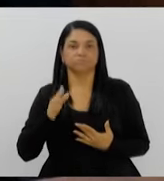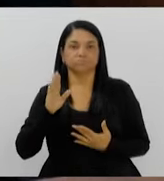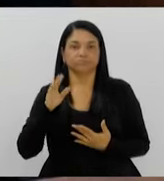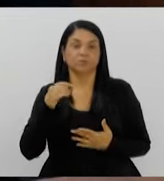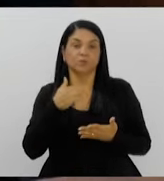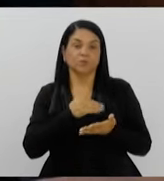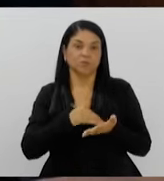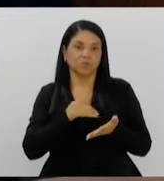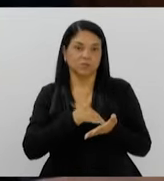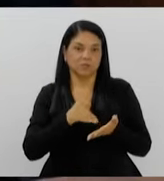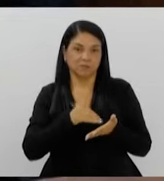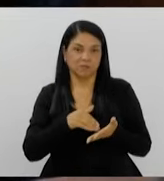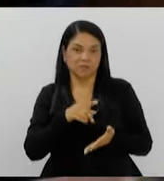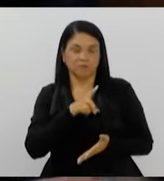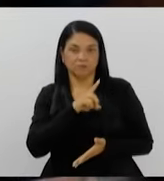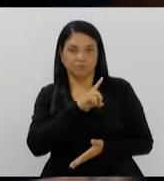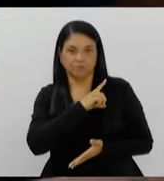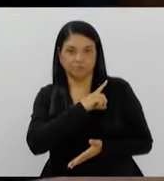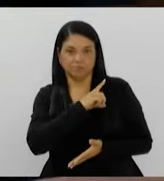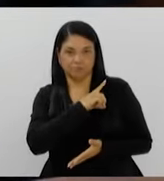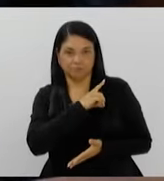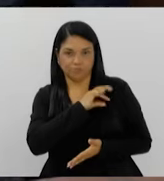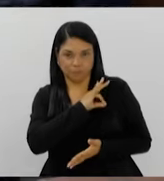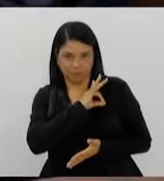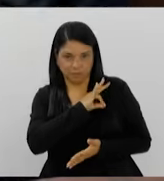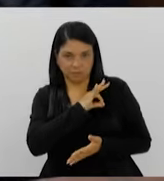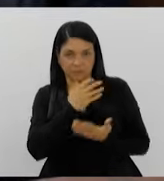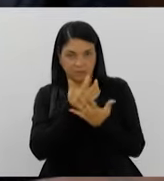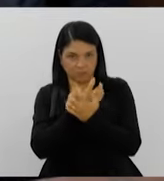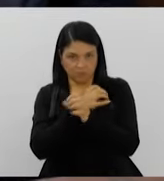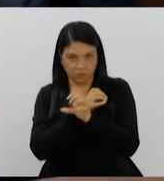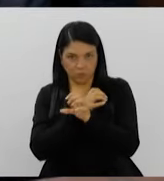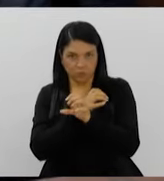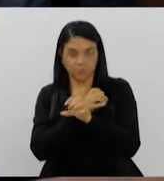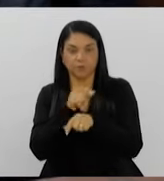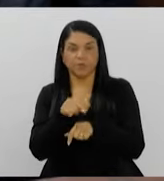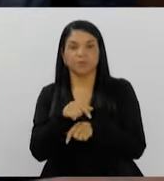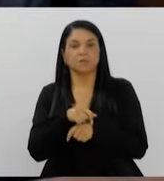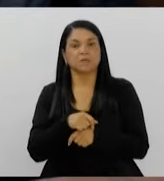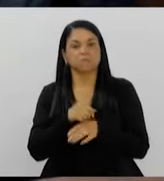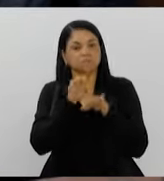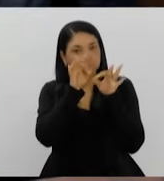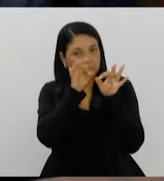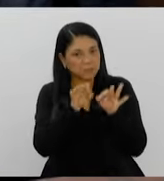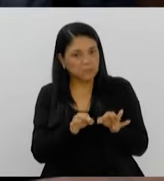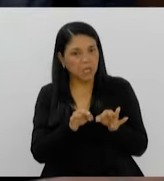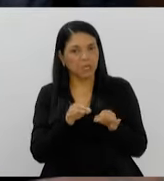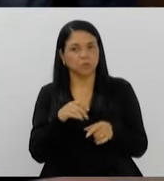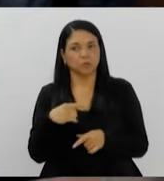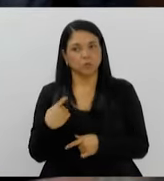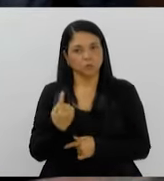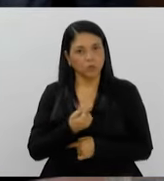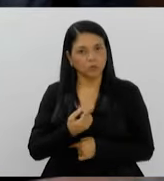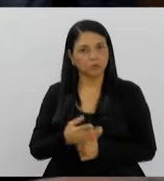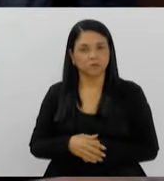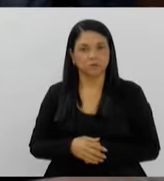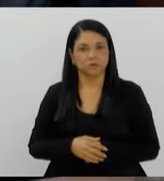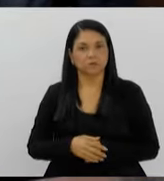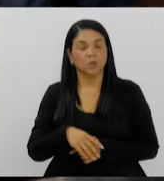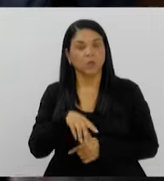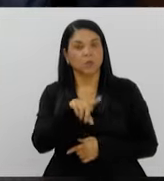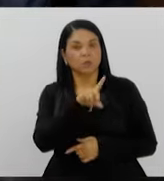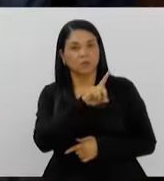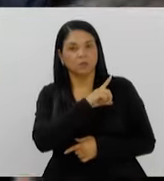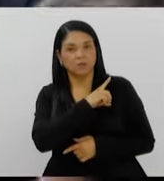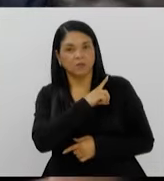secretário de Polícia Civil ele foi muito correto conosco o delegado a